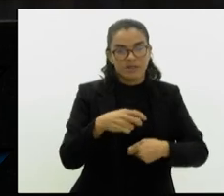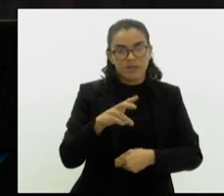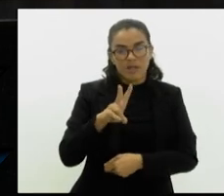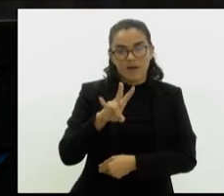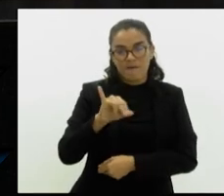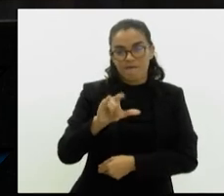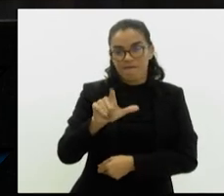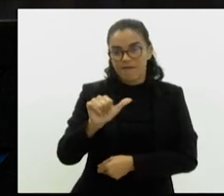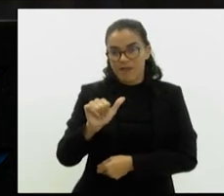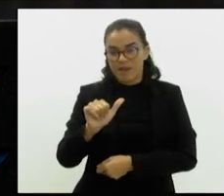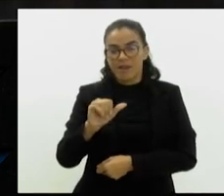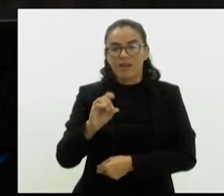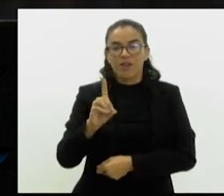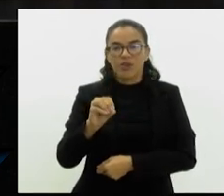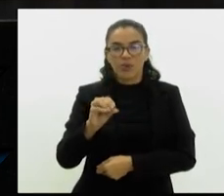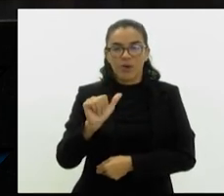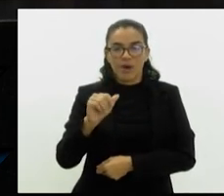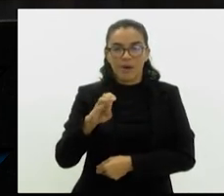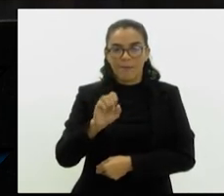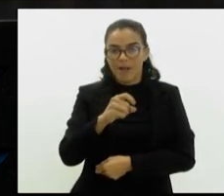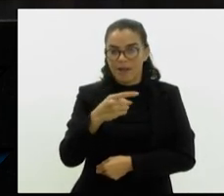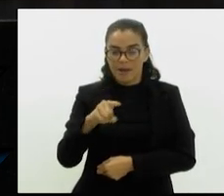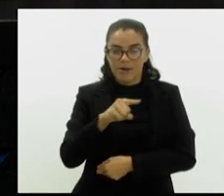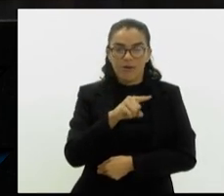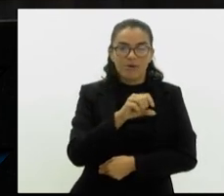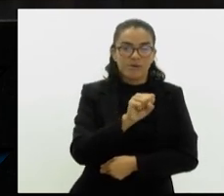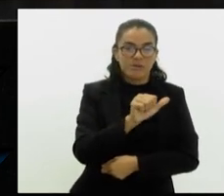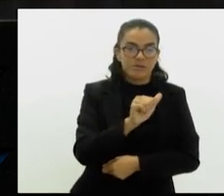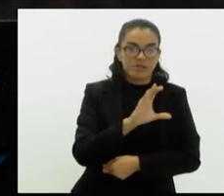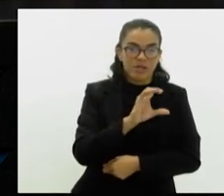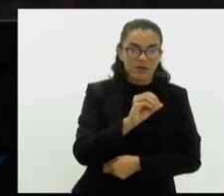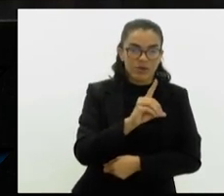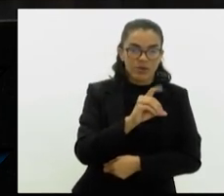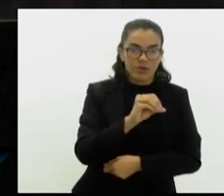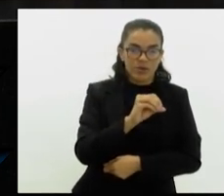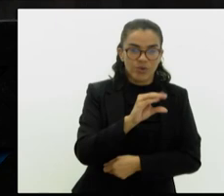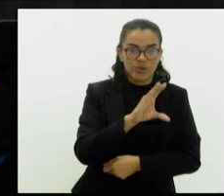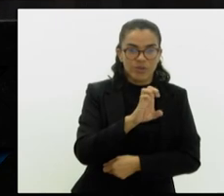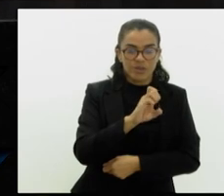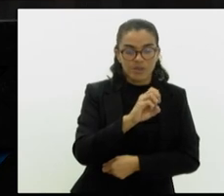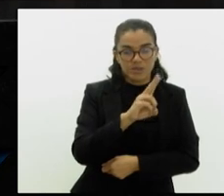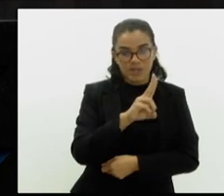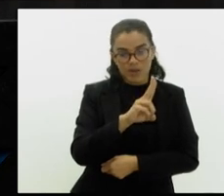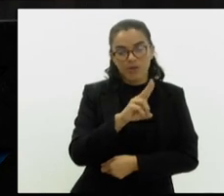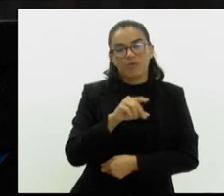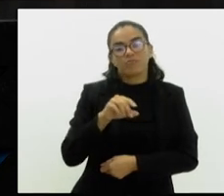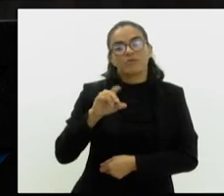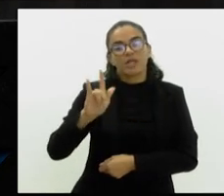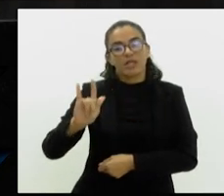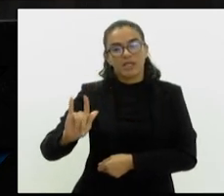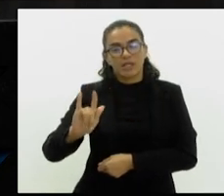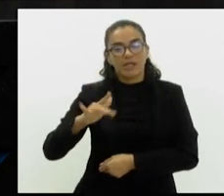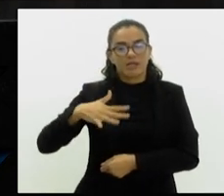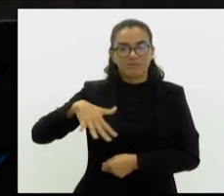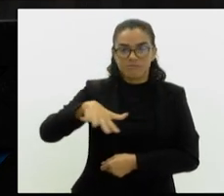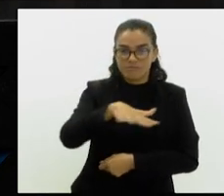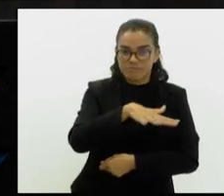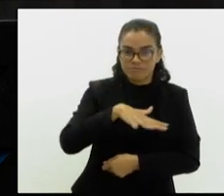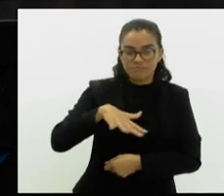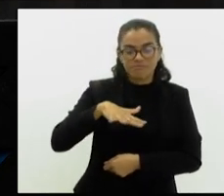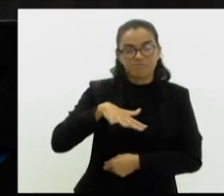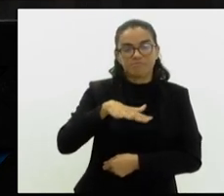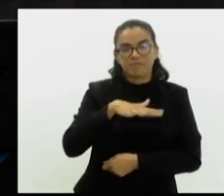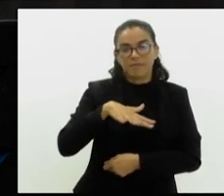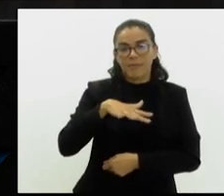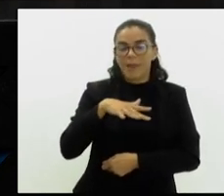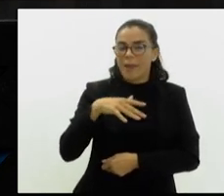Abraão saco do céu e demais praias da ilha grande então O saneamento básico né da nossa